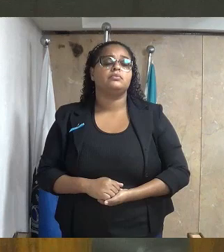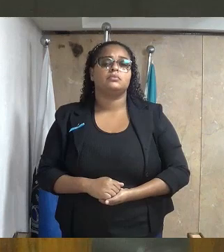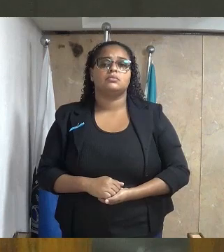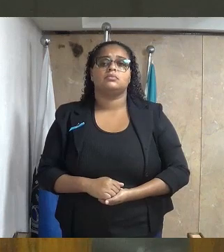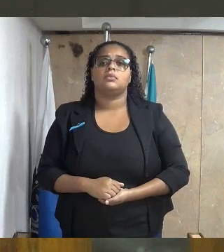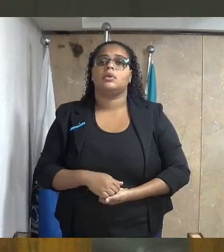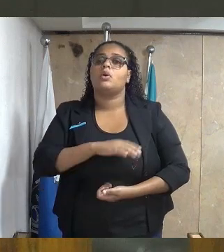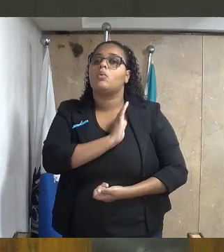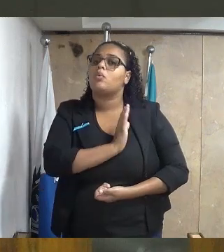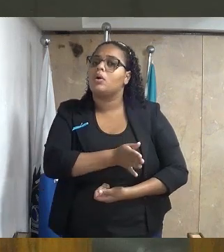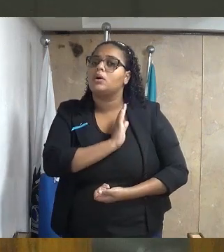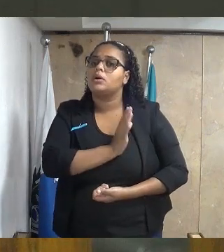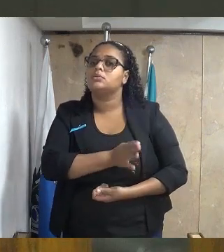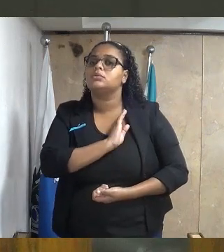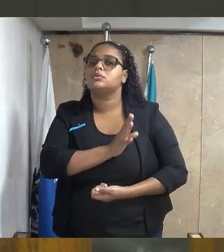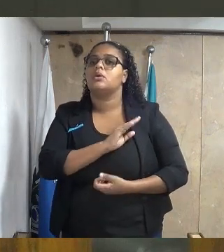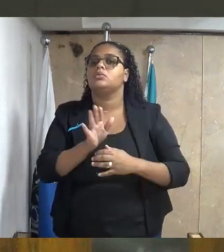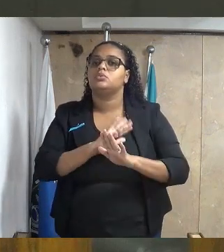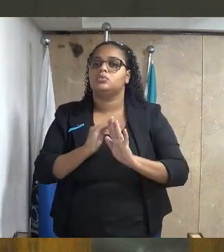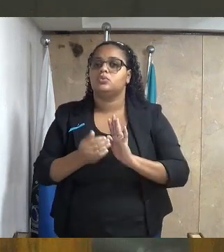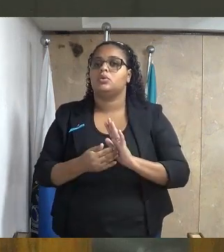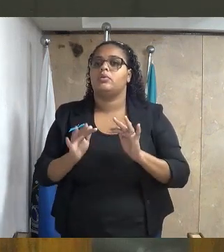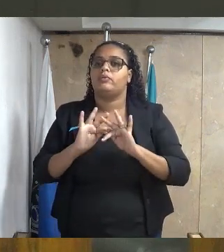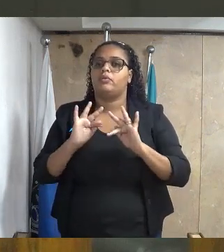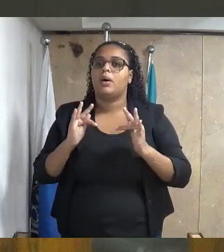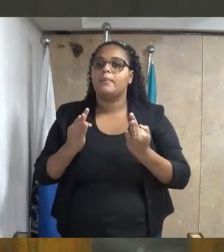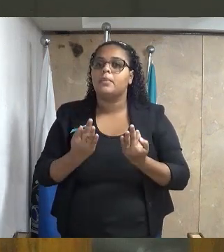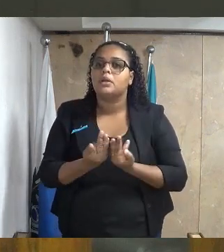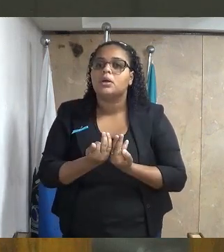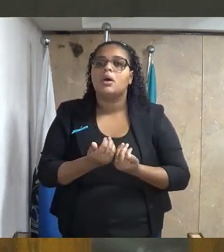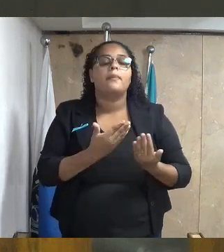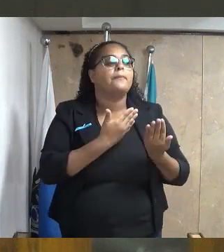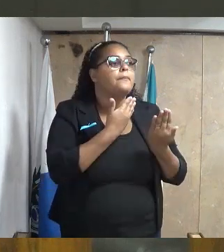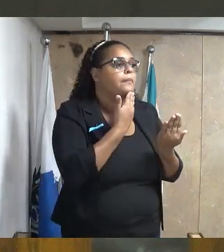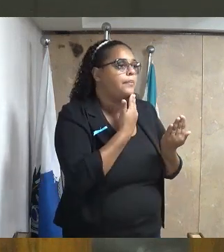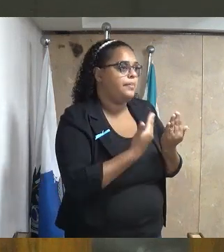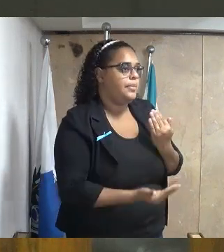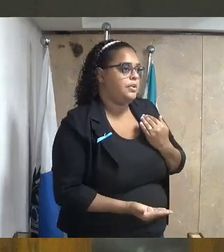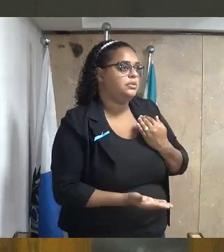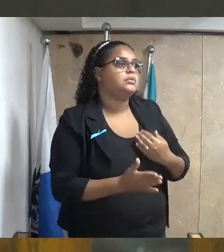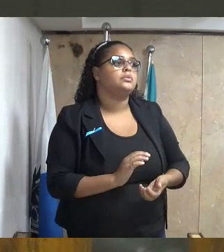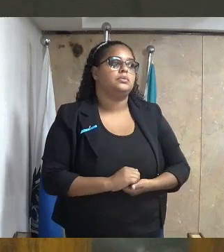nos corações de todos os seus familiares, porque é uma perda